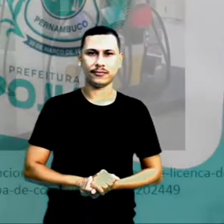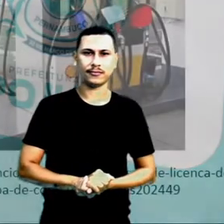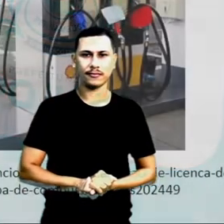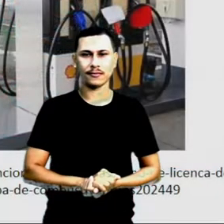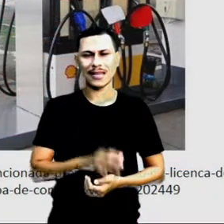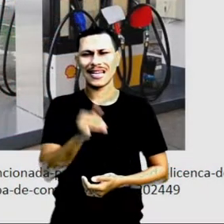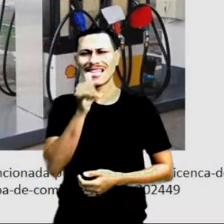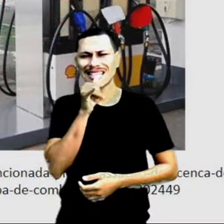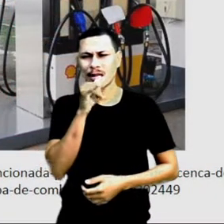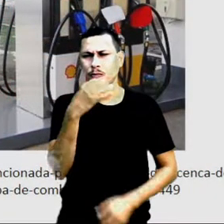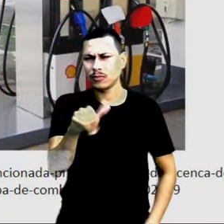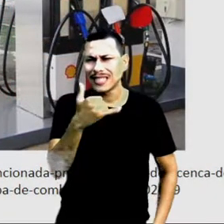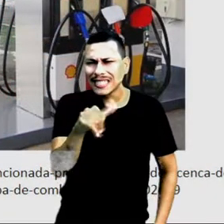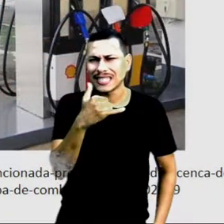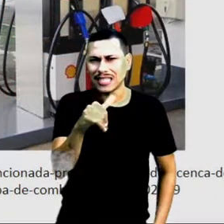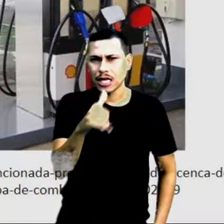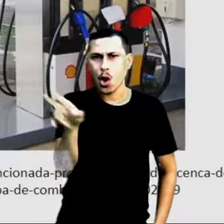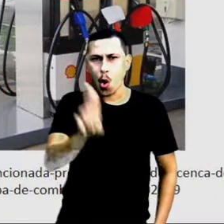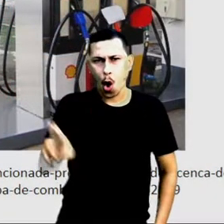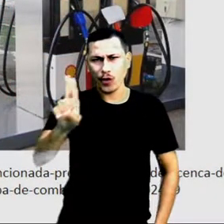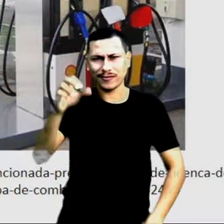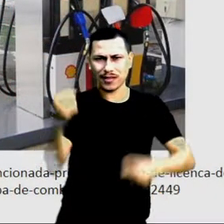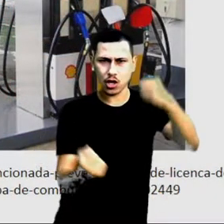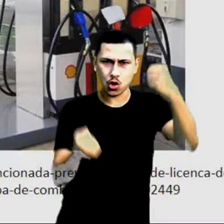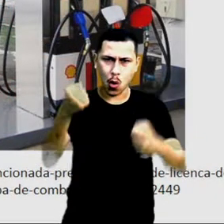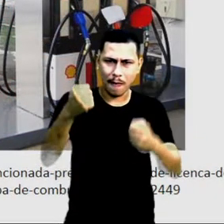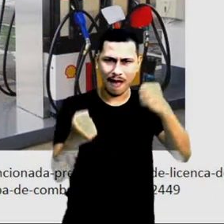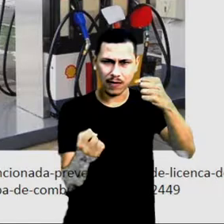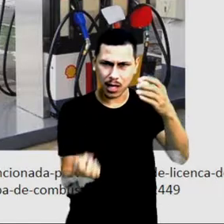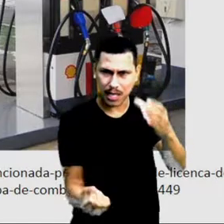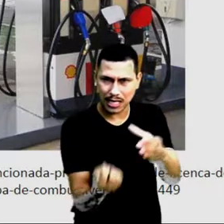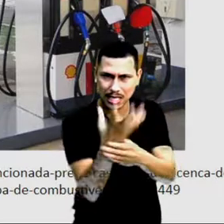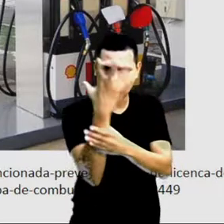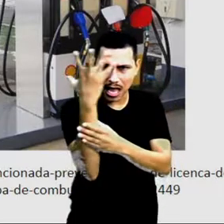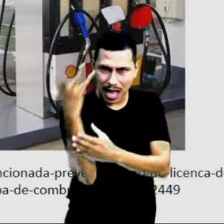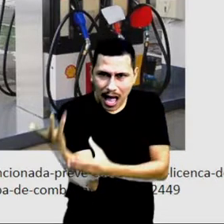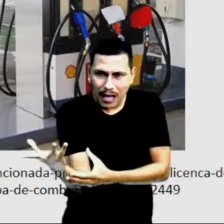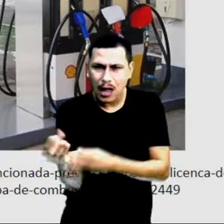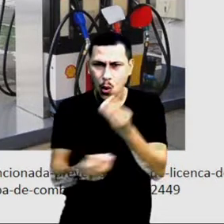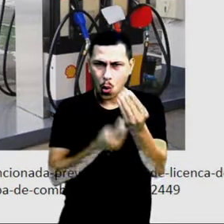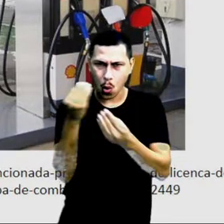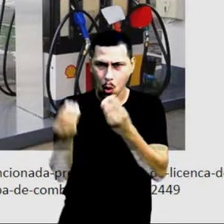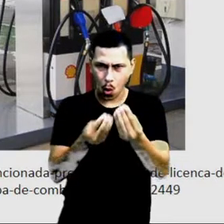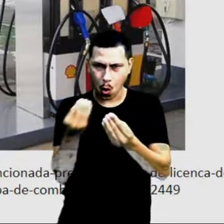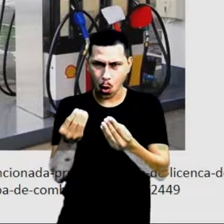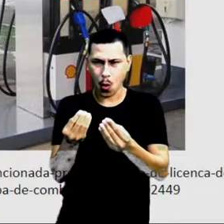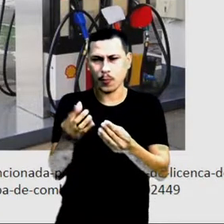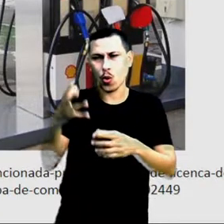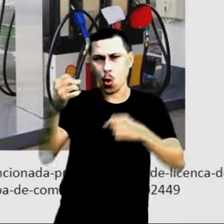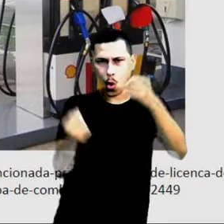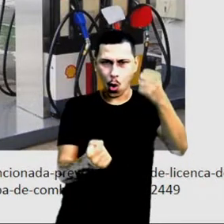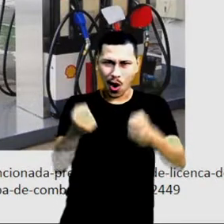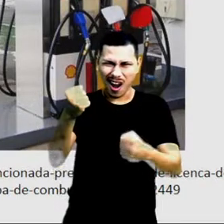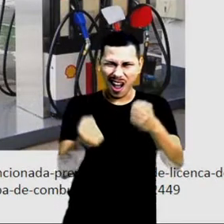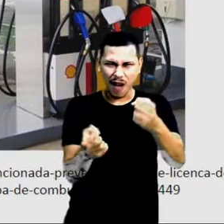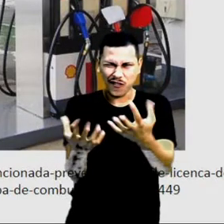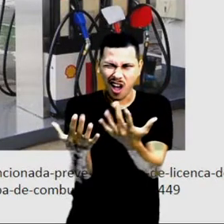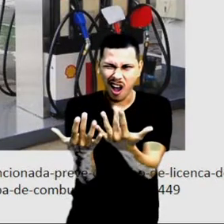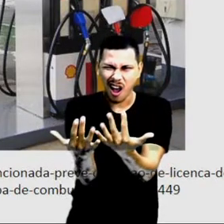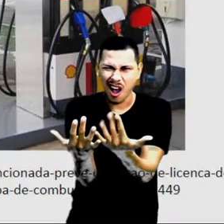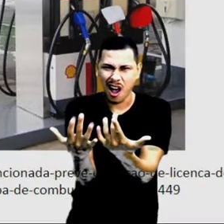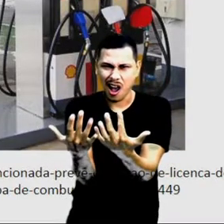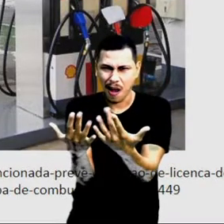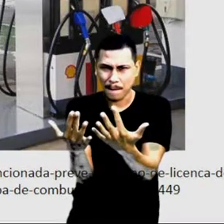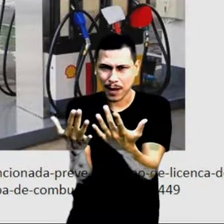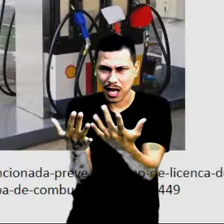A energia utilizada pelos automóveis é produzida através da queima do combustível. O carro, ele vai queimando o combustível